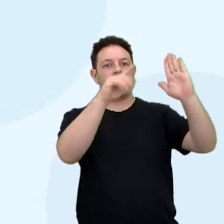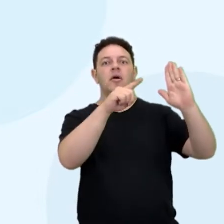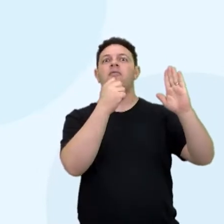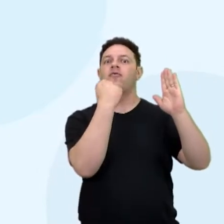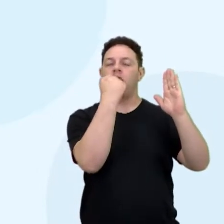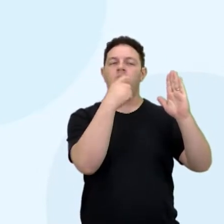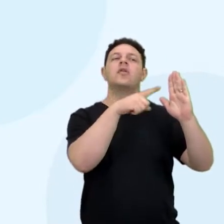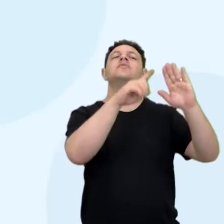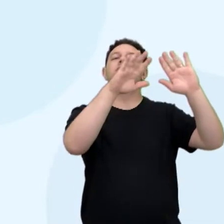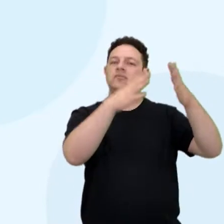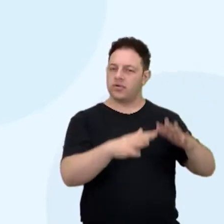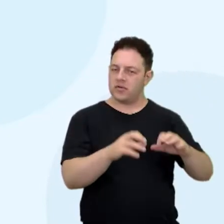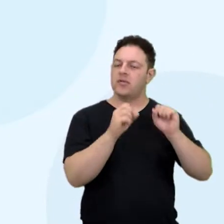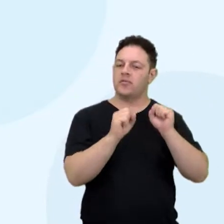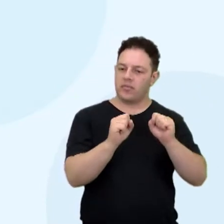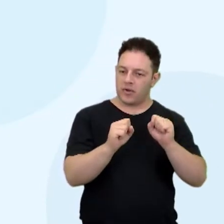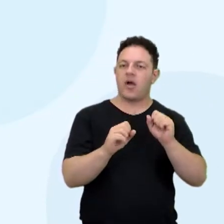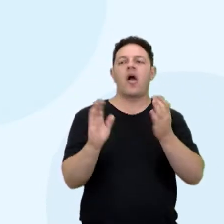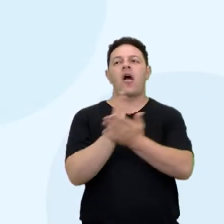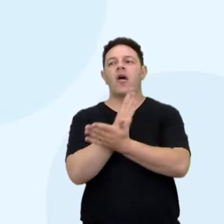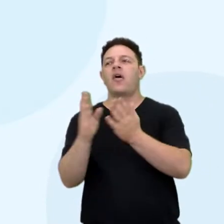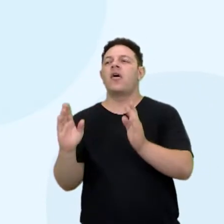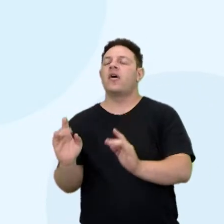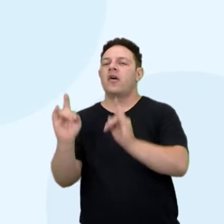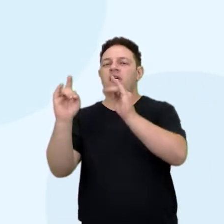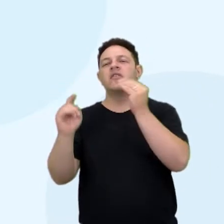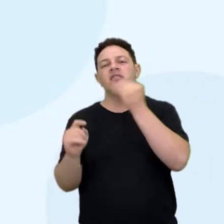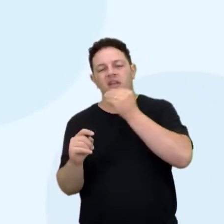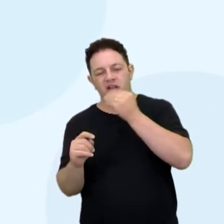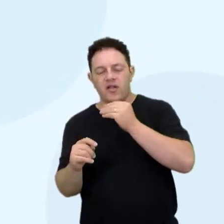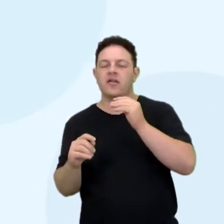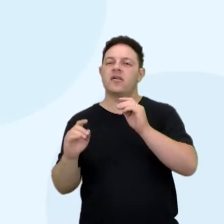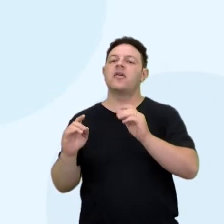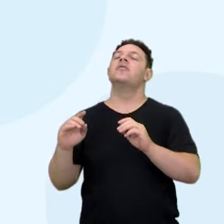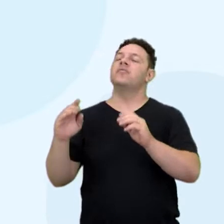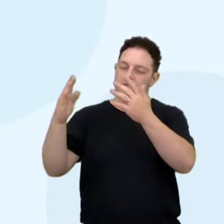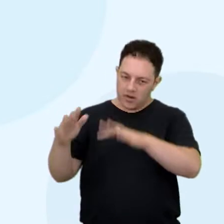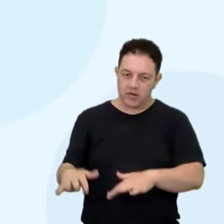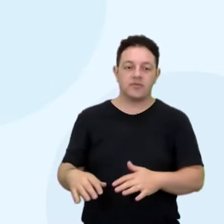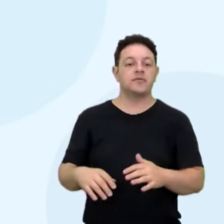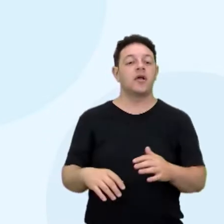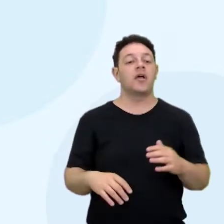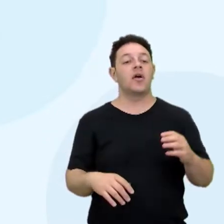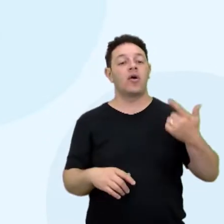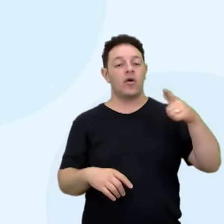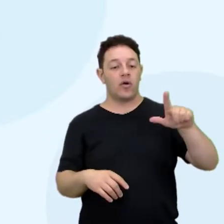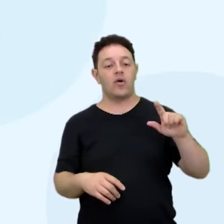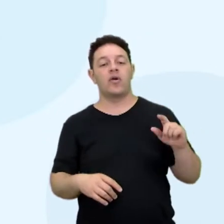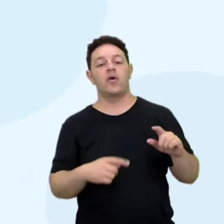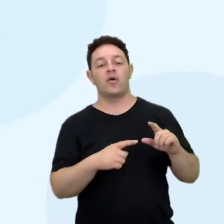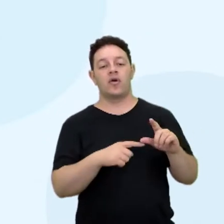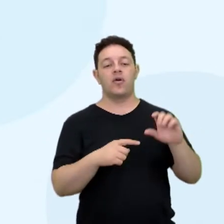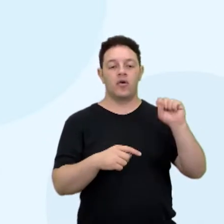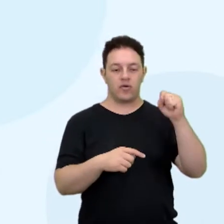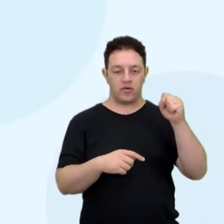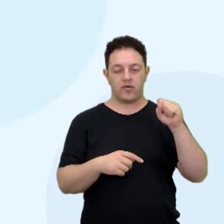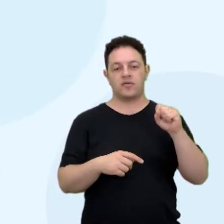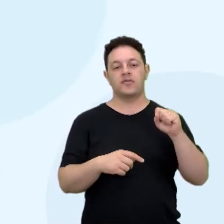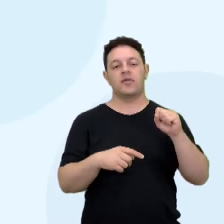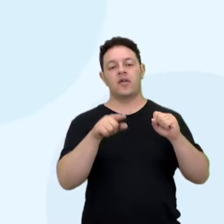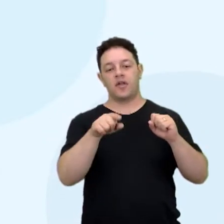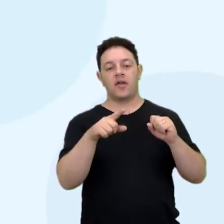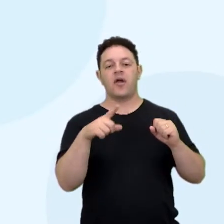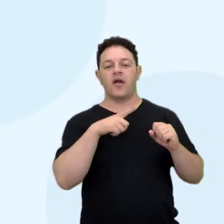né, generalizados, construções mais frágeis. No 8 aí, que é ruinoso, né, na verdade é ruidoso, danos acentuados